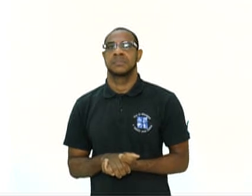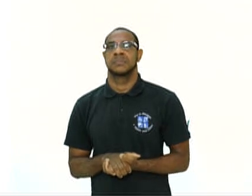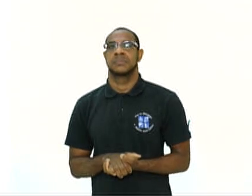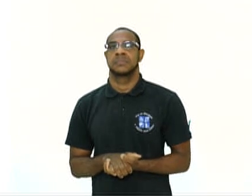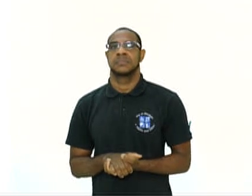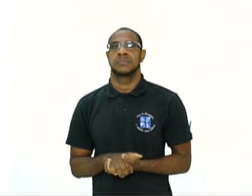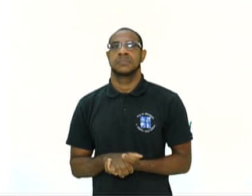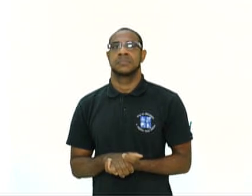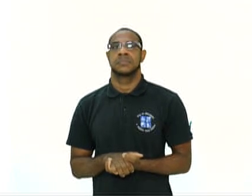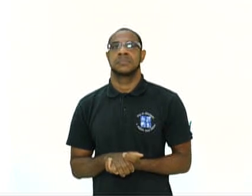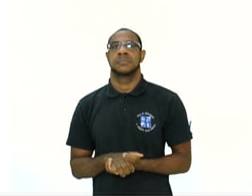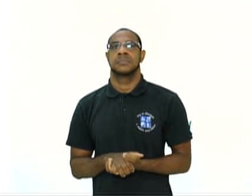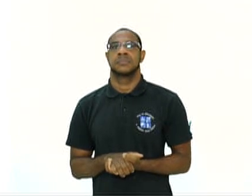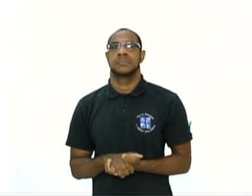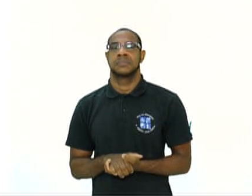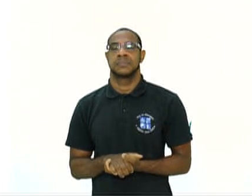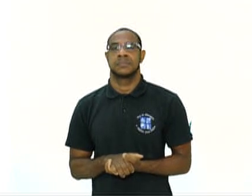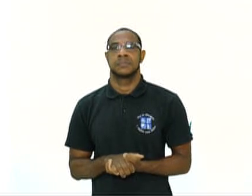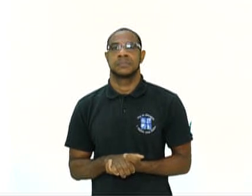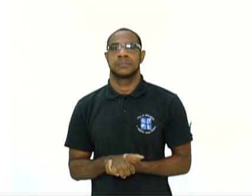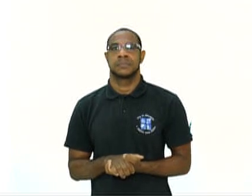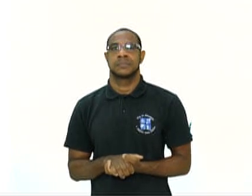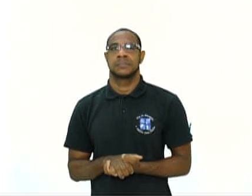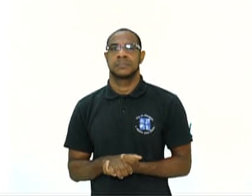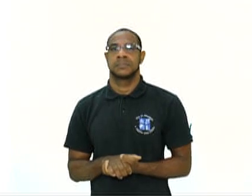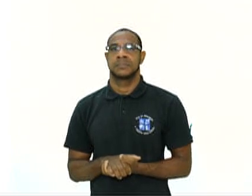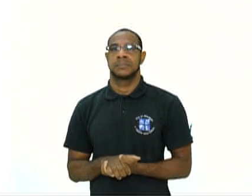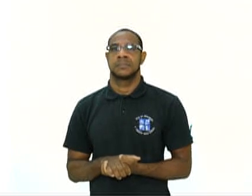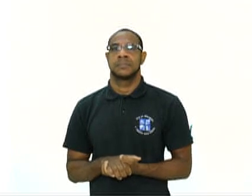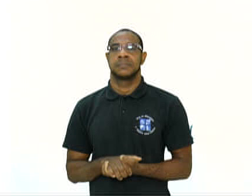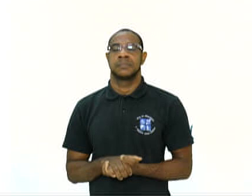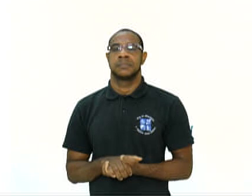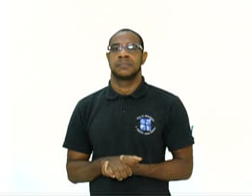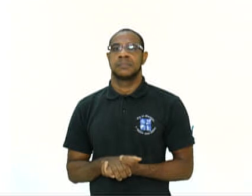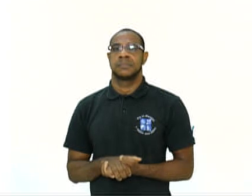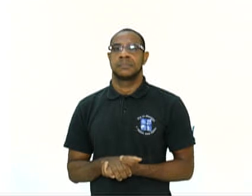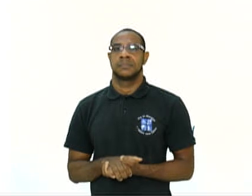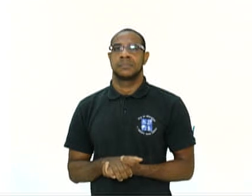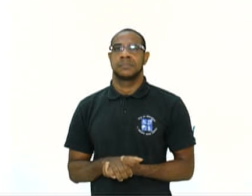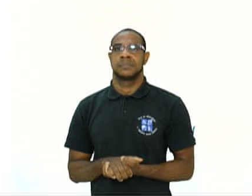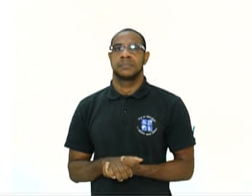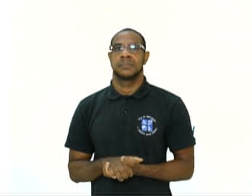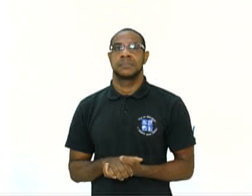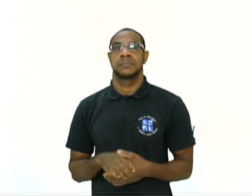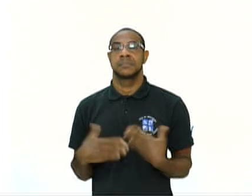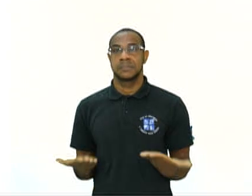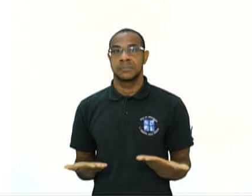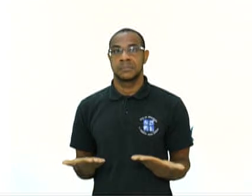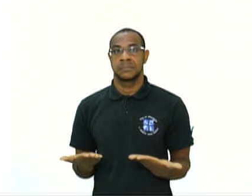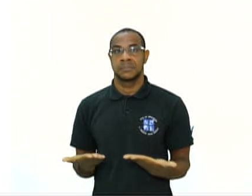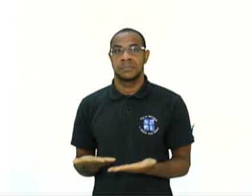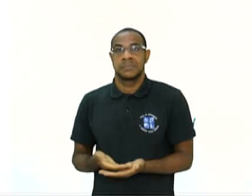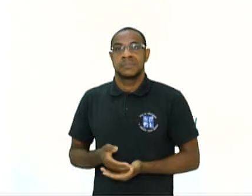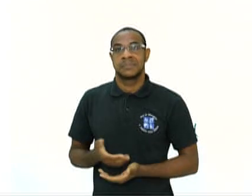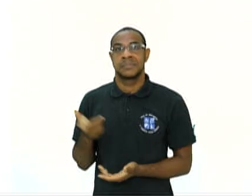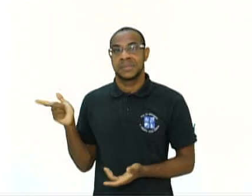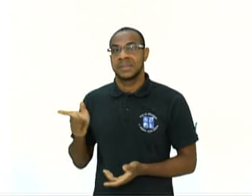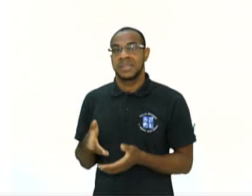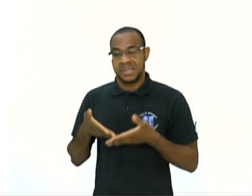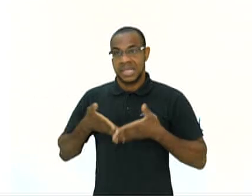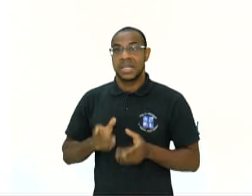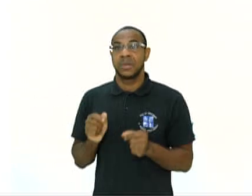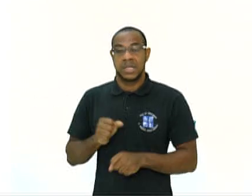one major crop, the peanut, including dyes, plastic, and gasoline. Então, George Carver nasceu